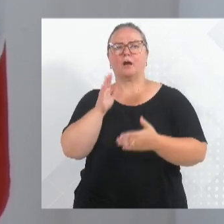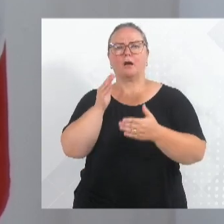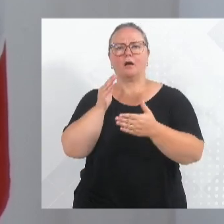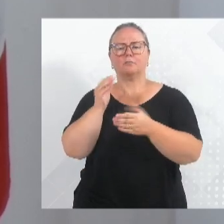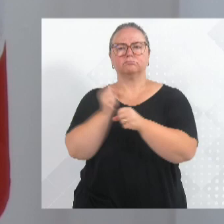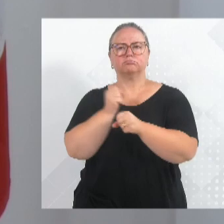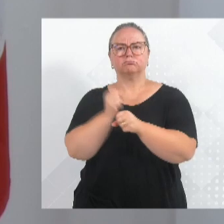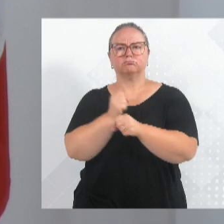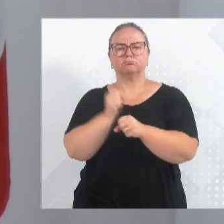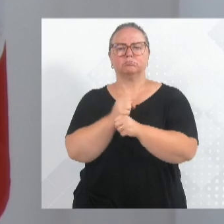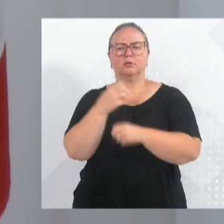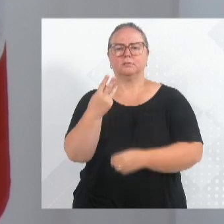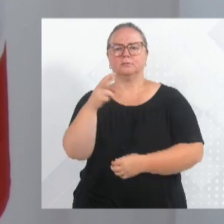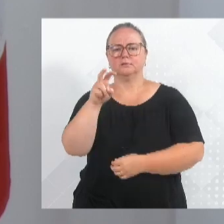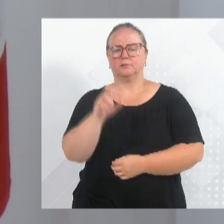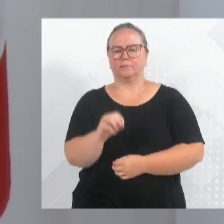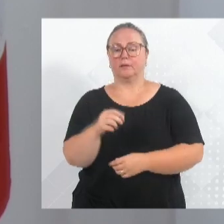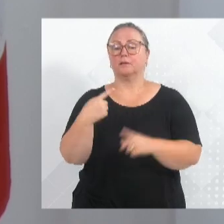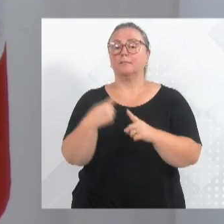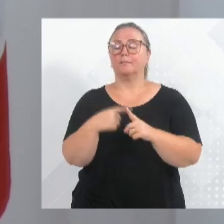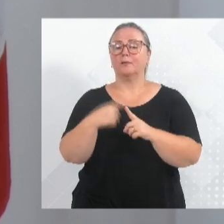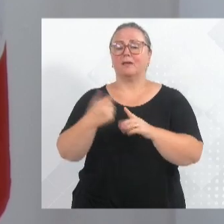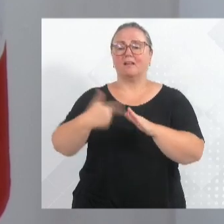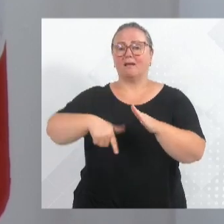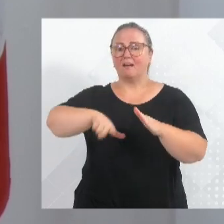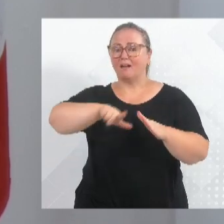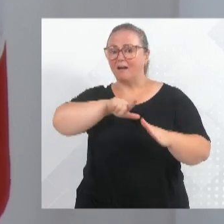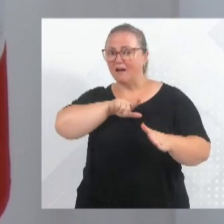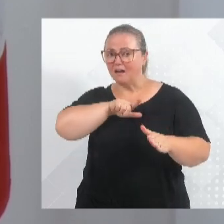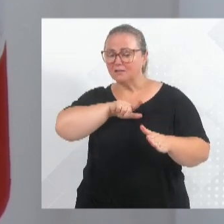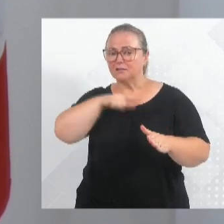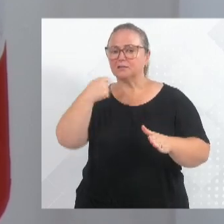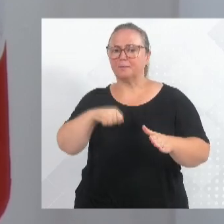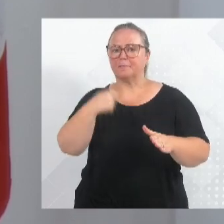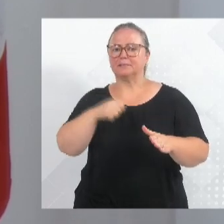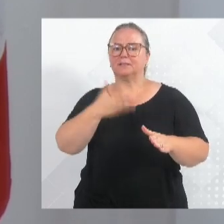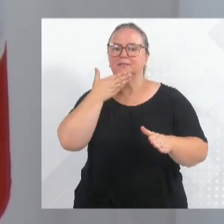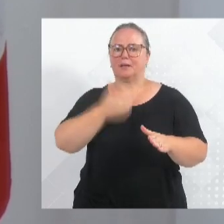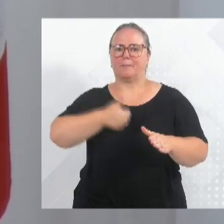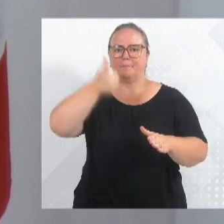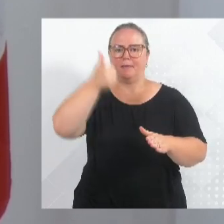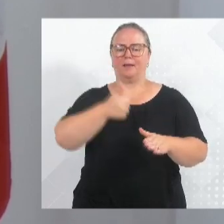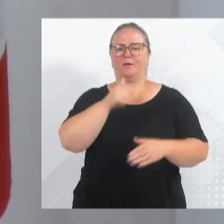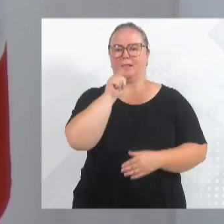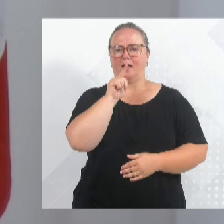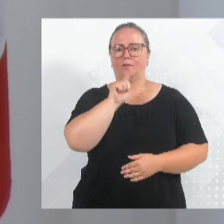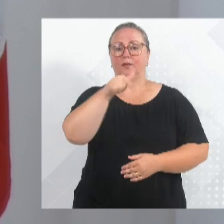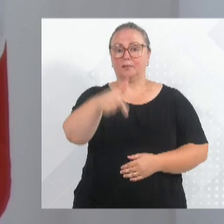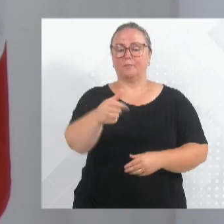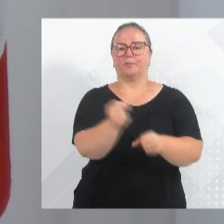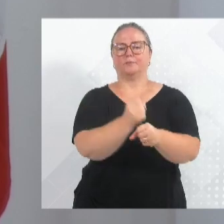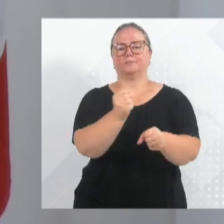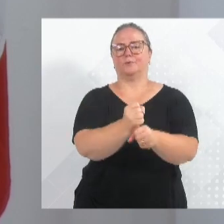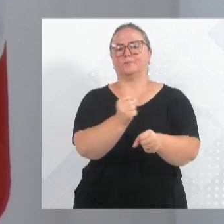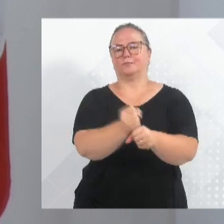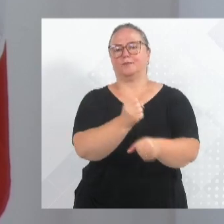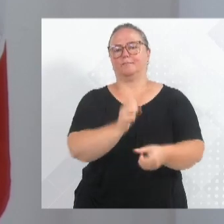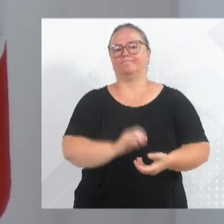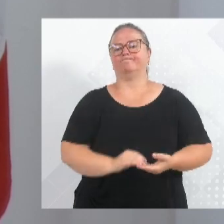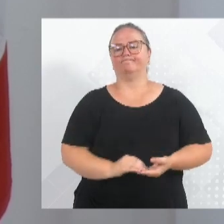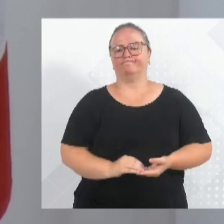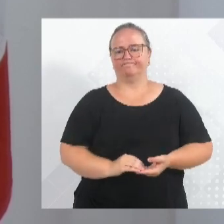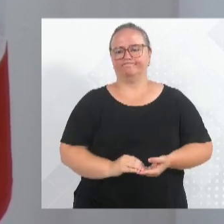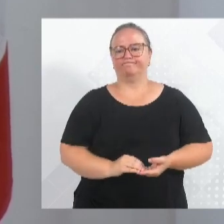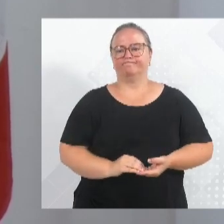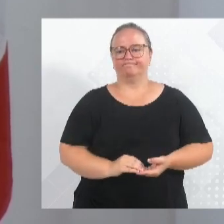quê? Antes de implantar esses apartamentos, que não seja feita a ampliação de rede de água. Por quê? Não sei